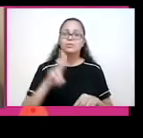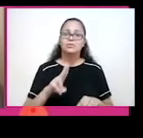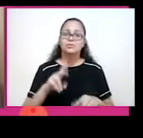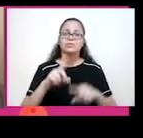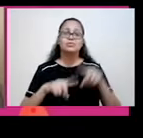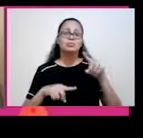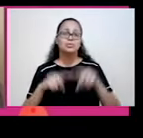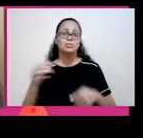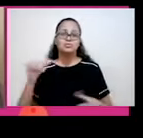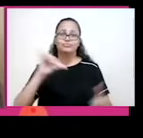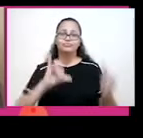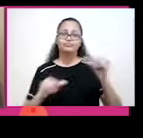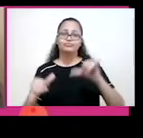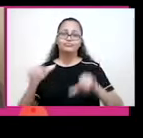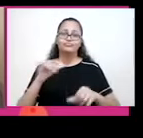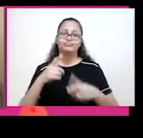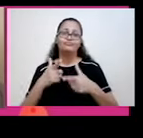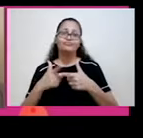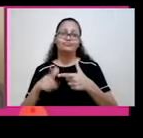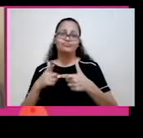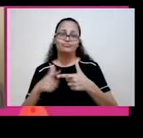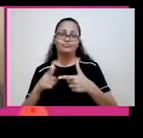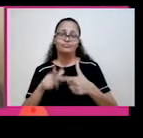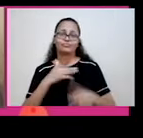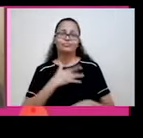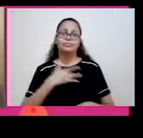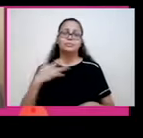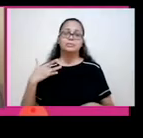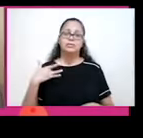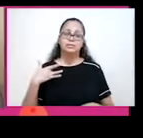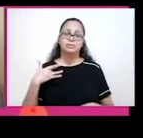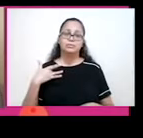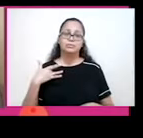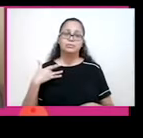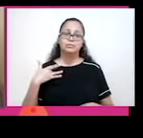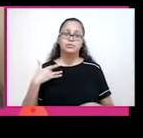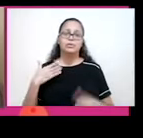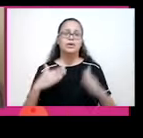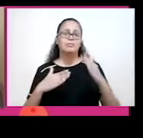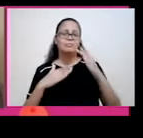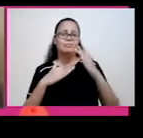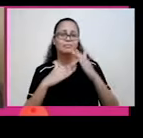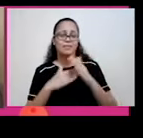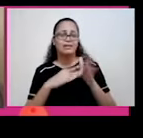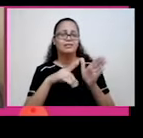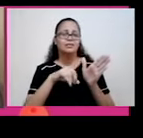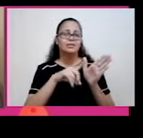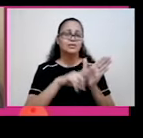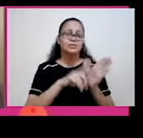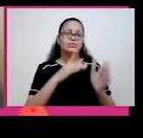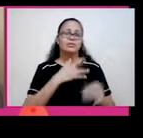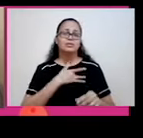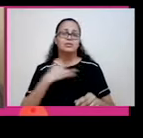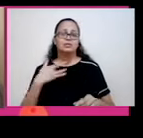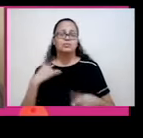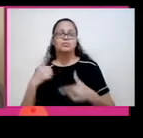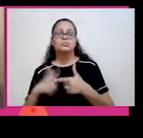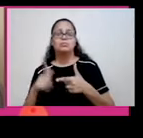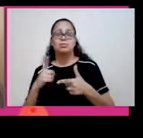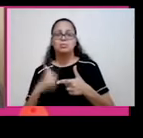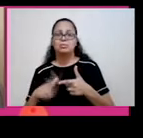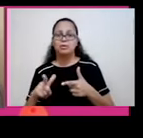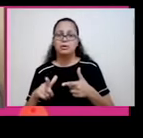fertilizantes químicos pode trazer para a saúde humana. Né? Há impactos negativos aí na saúde humana com o consumo, né,